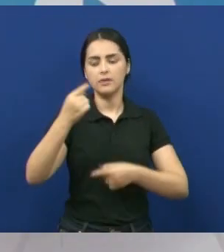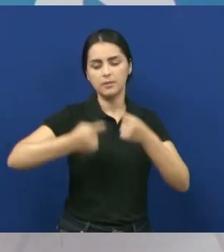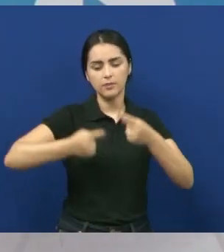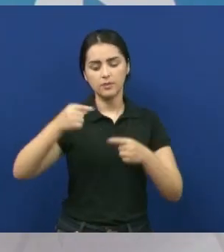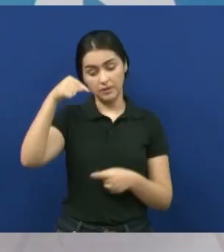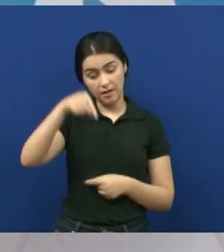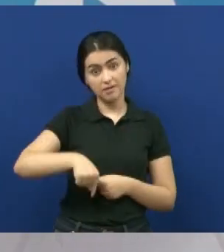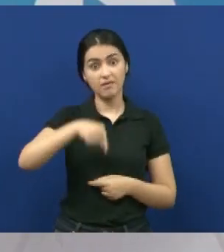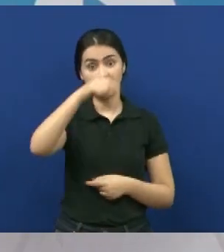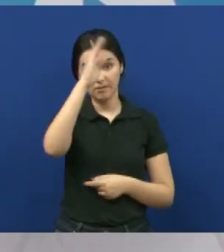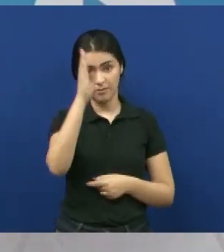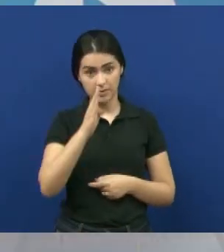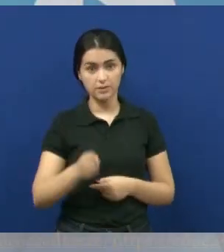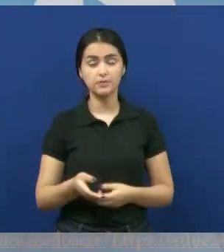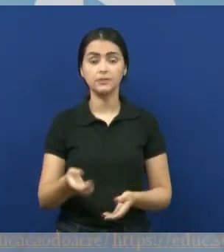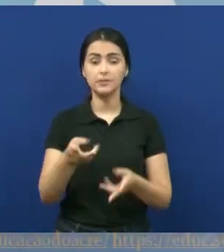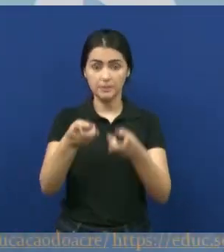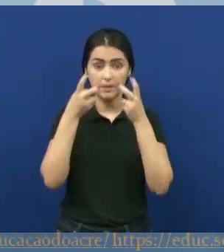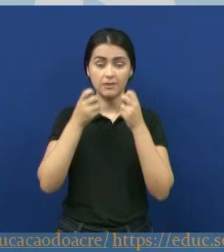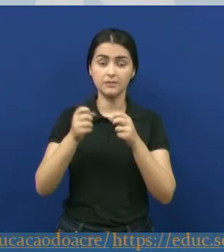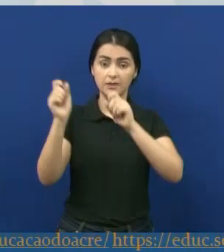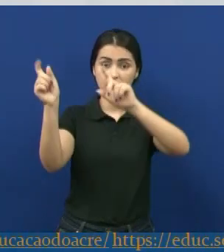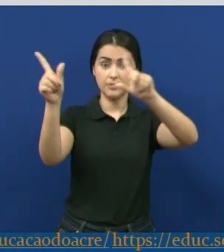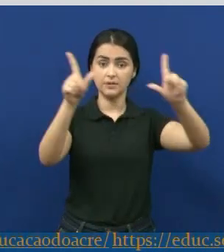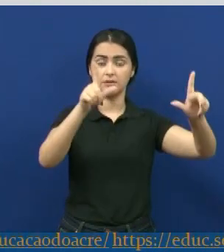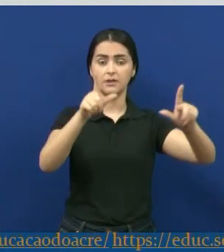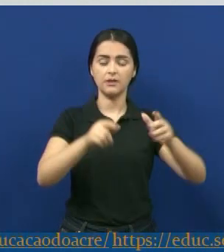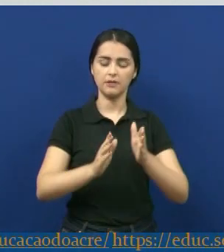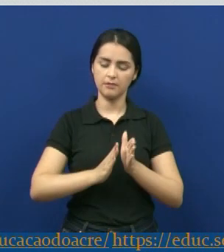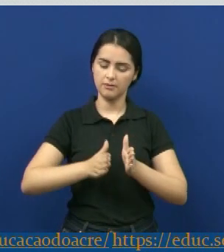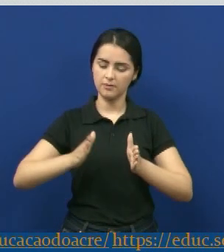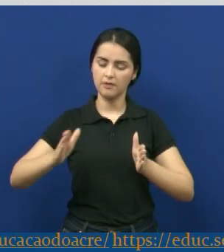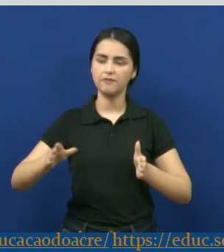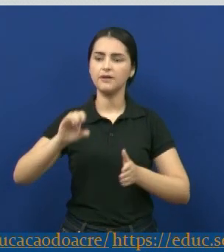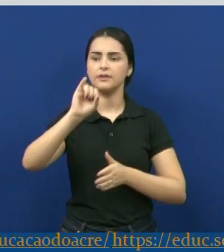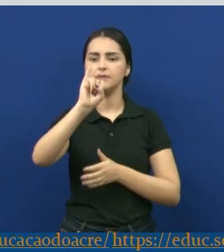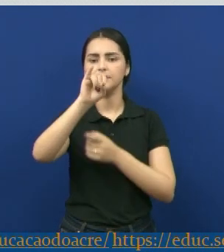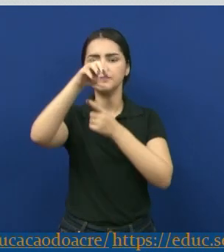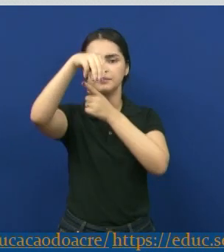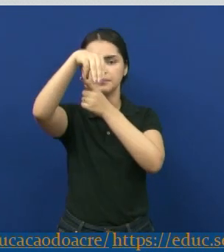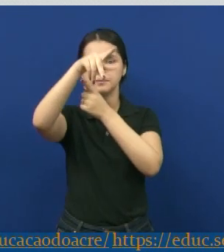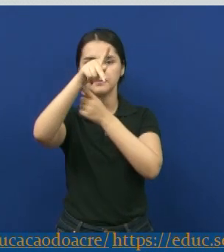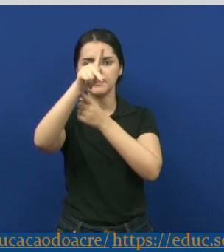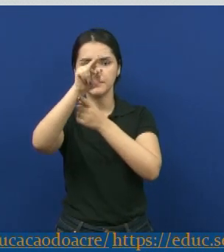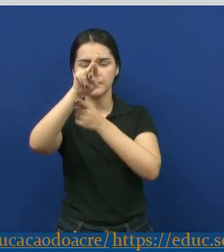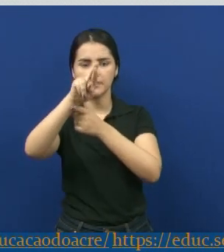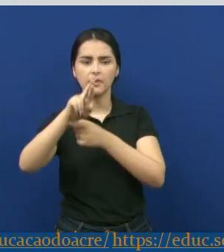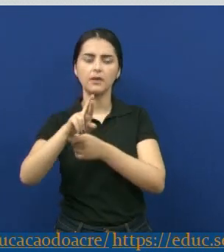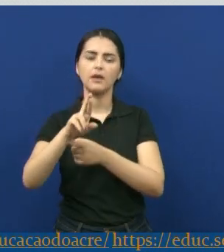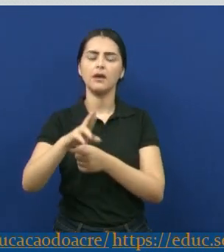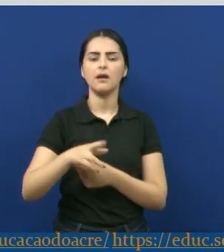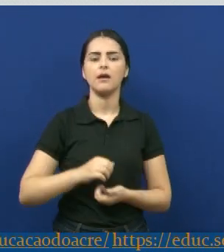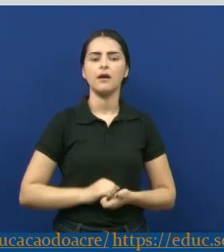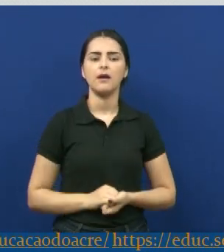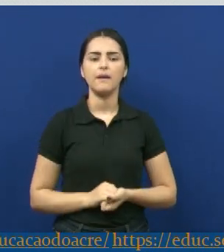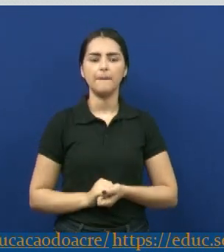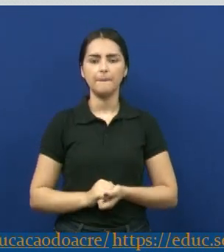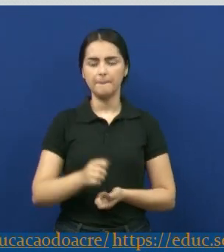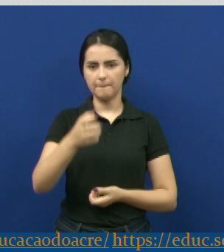Brasil? Olha só nesse slide, nós temos uma fase de império, que nós tínhamos a figura do rei aqui no Brasil, que foi